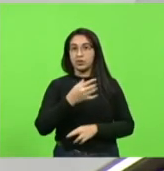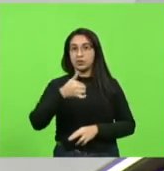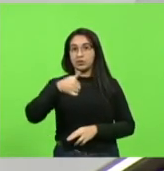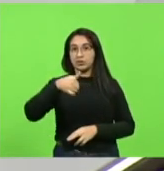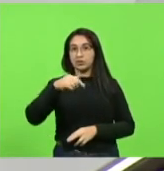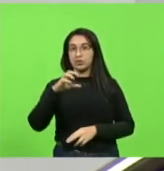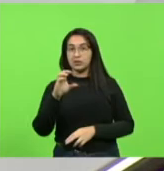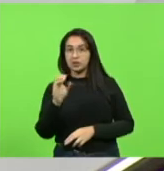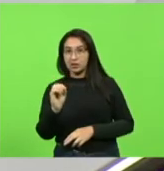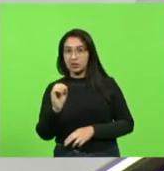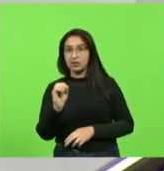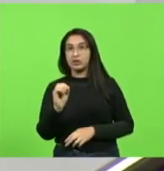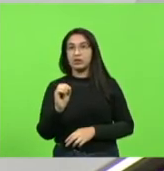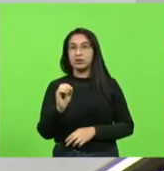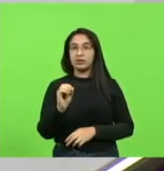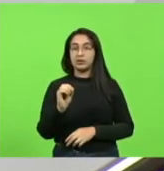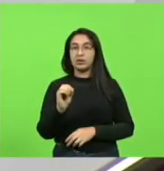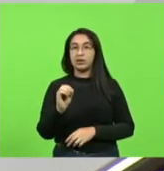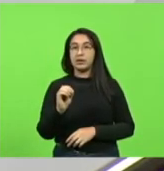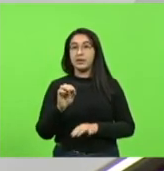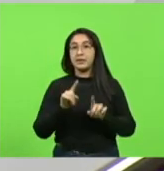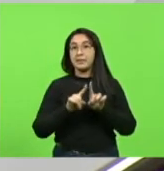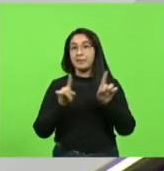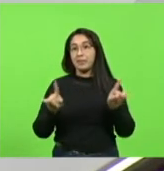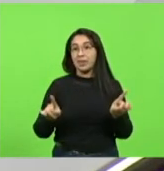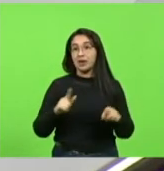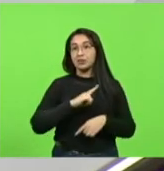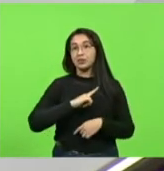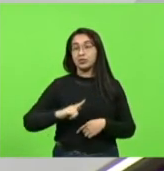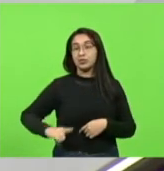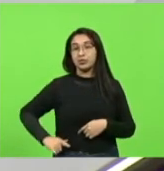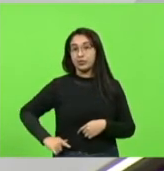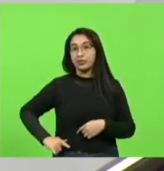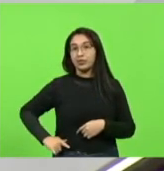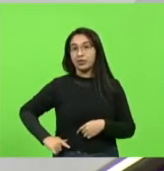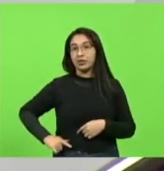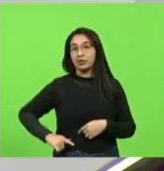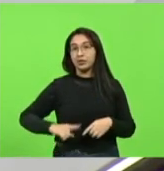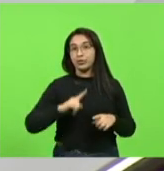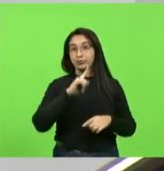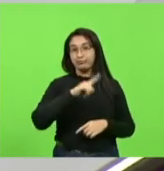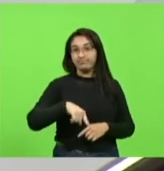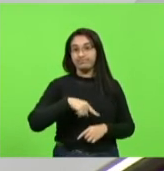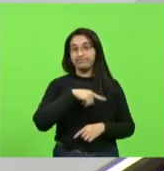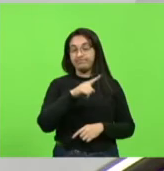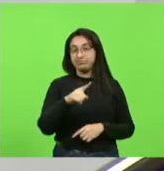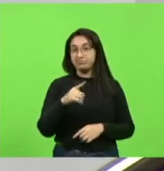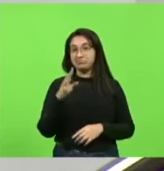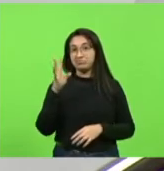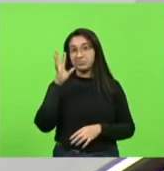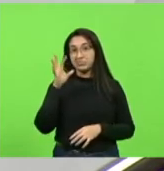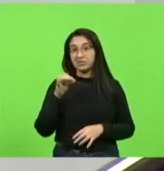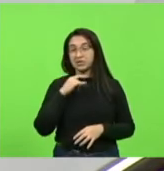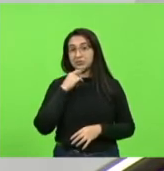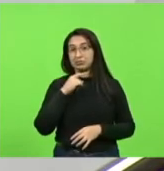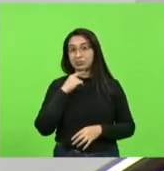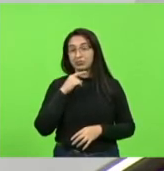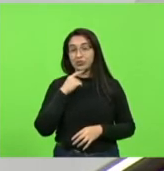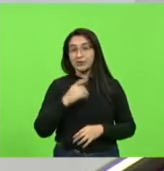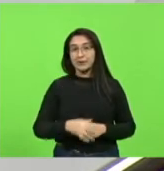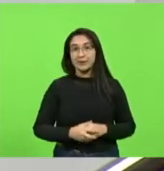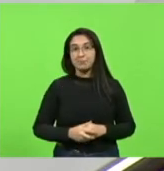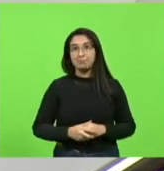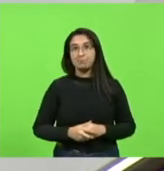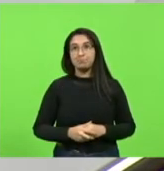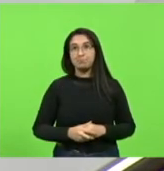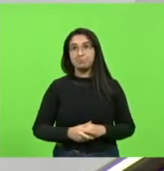que, infelizmente, a governadora, em exercício, ela vetou. Então, quer dizer que eu não consegui entender ainda. Poxa vida, se ela vetou,